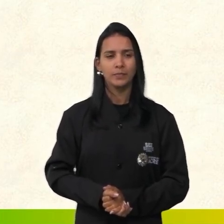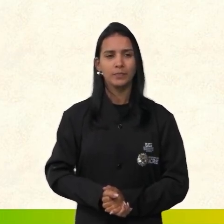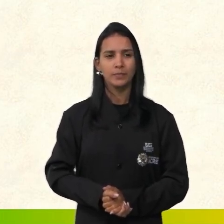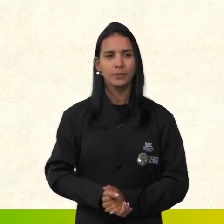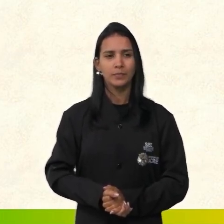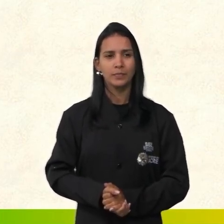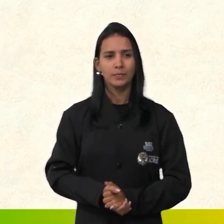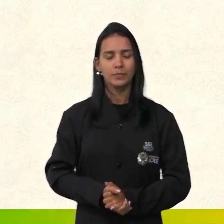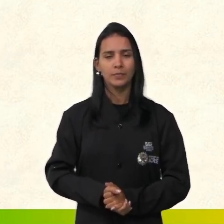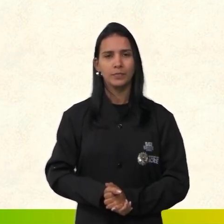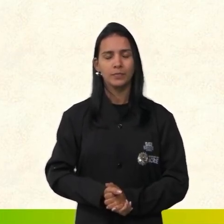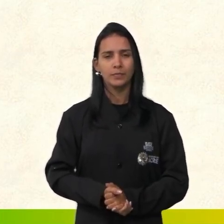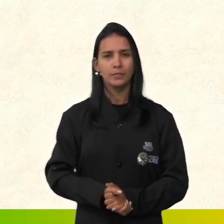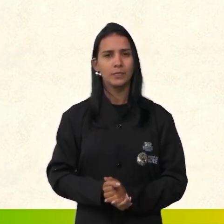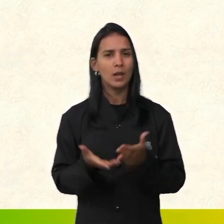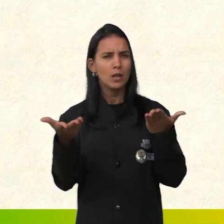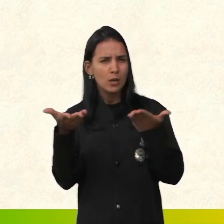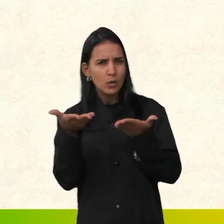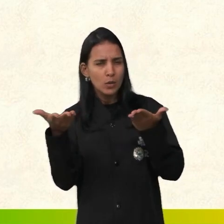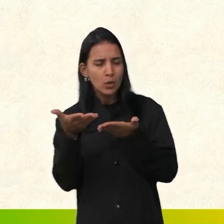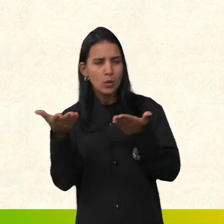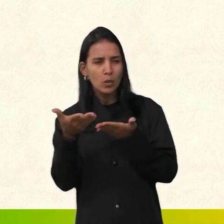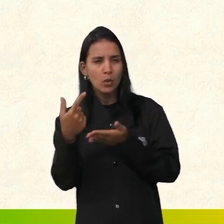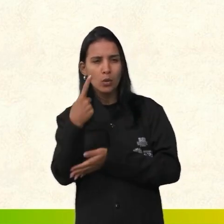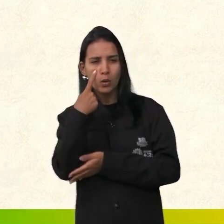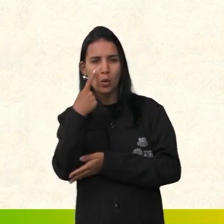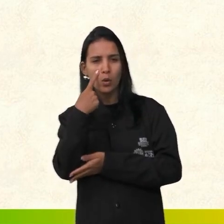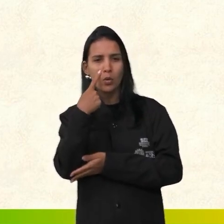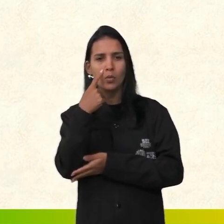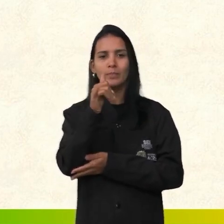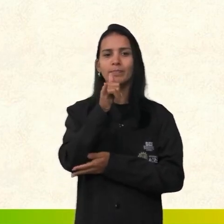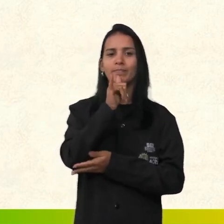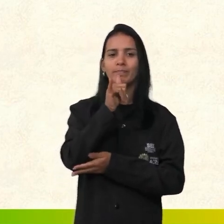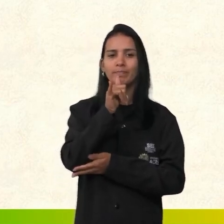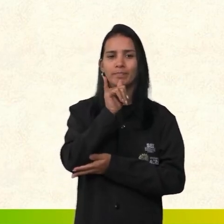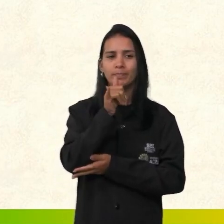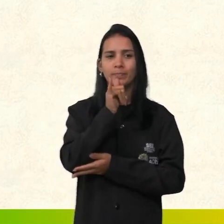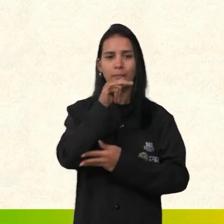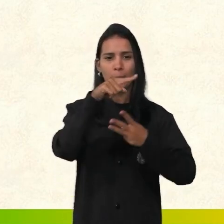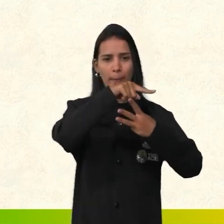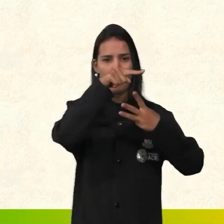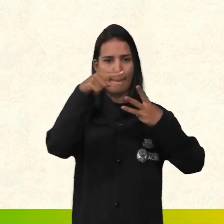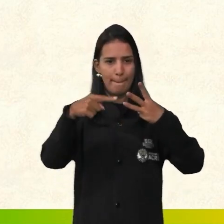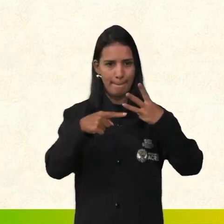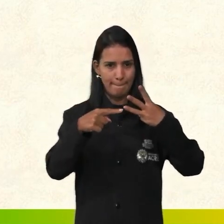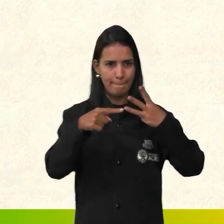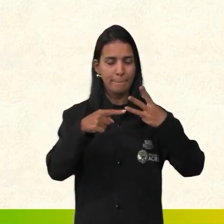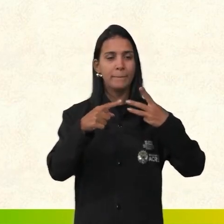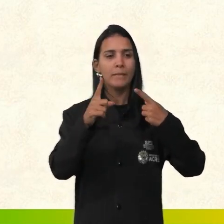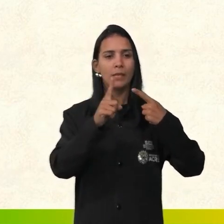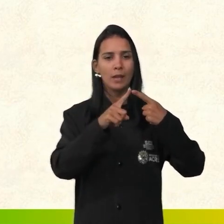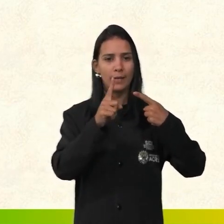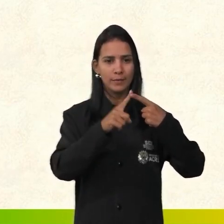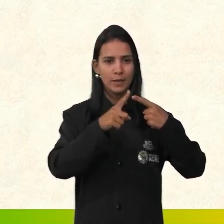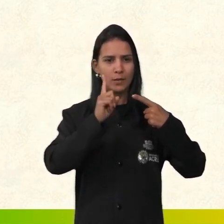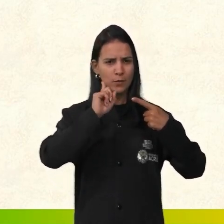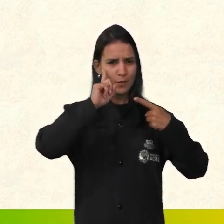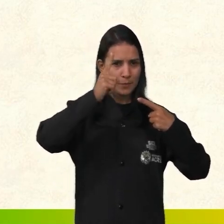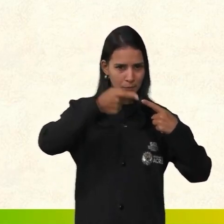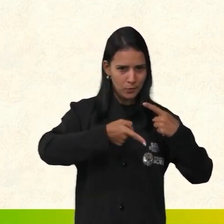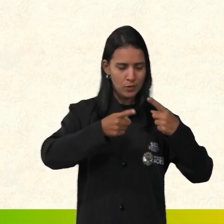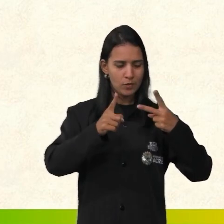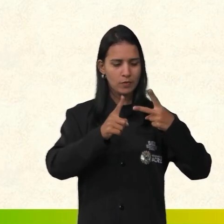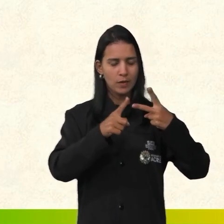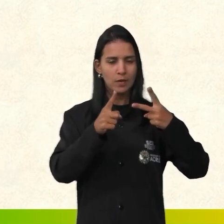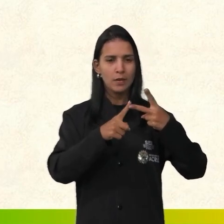Agora nós temos aqui um exemplo de frase nas 3 formas: afirmativa, negativa e